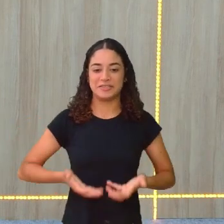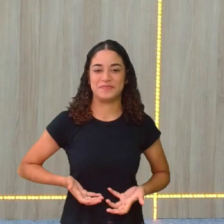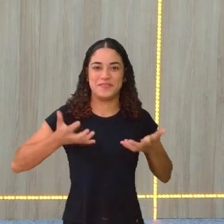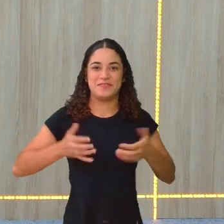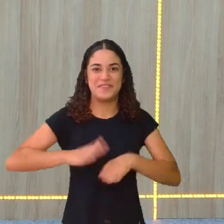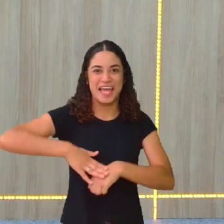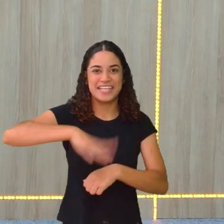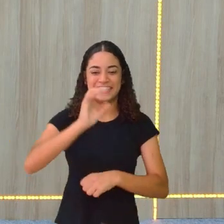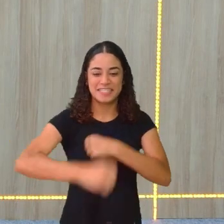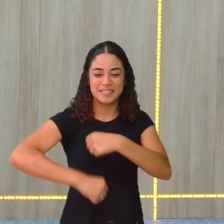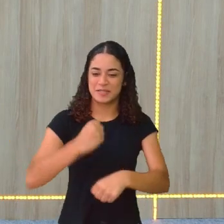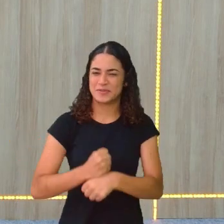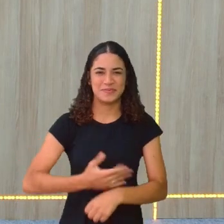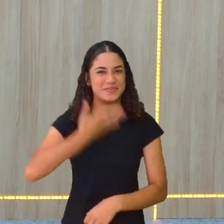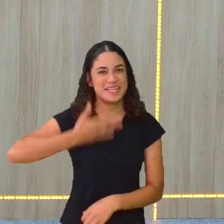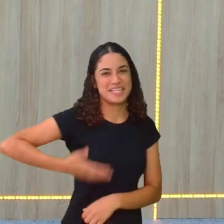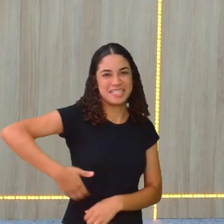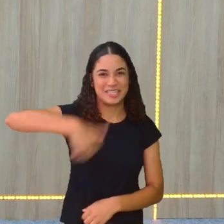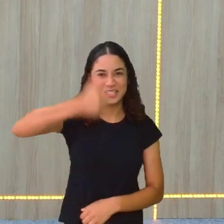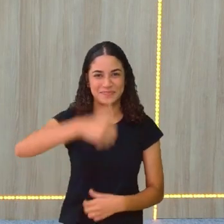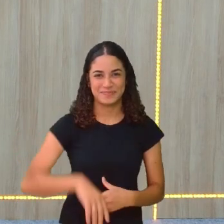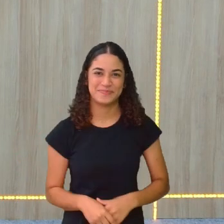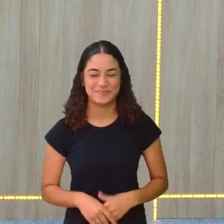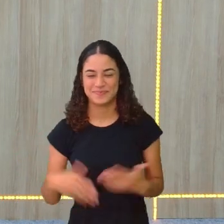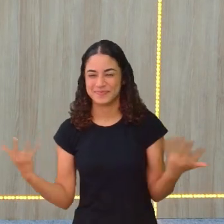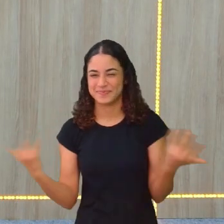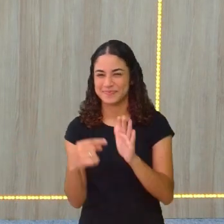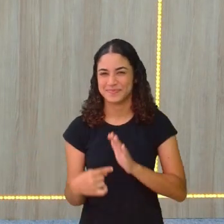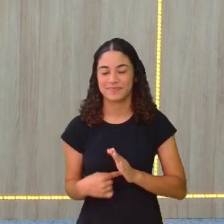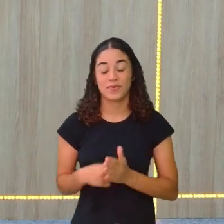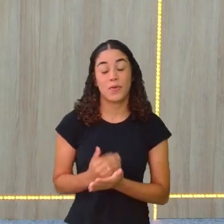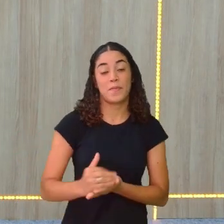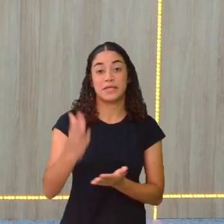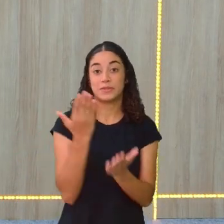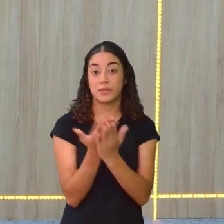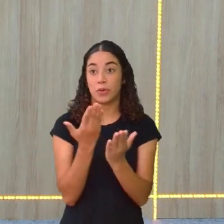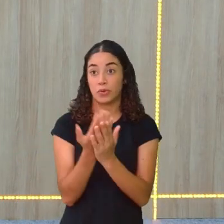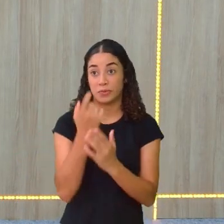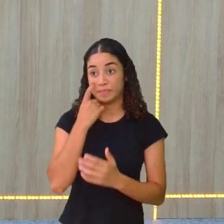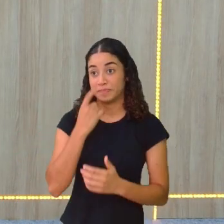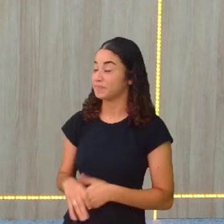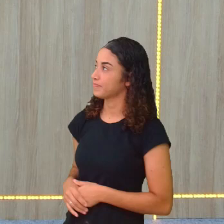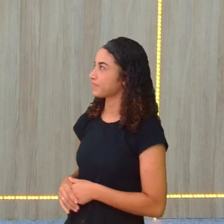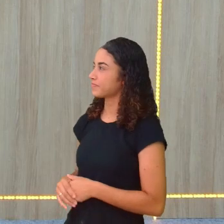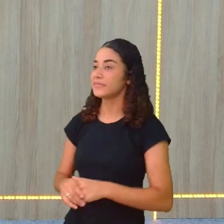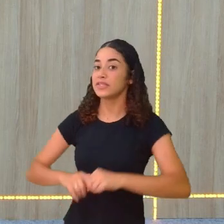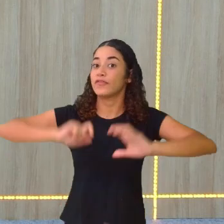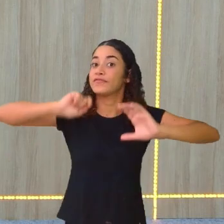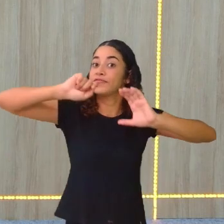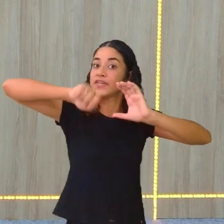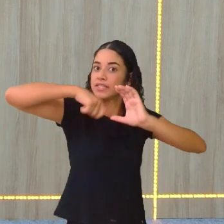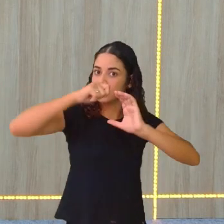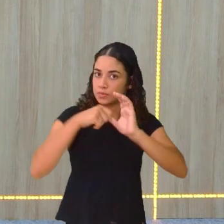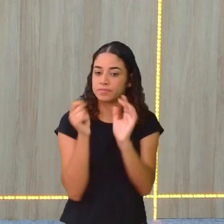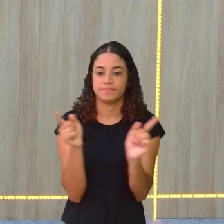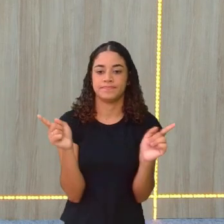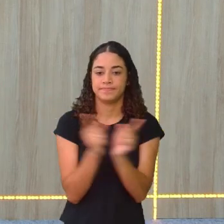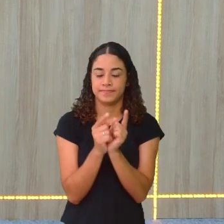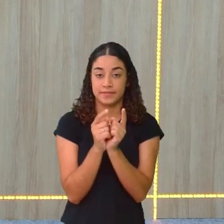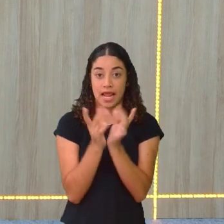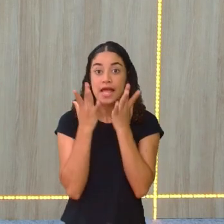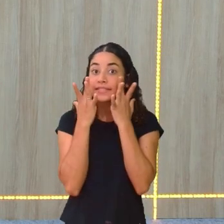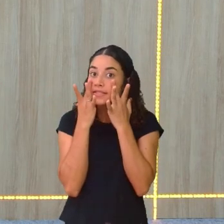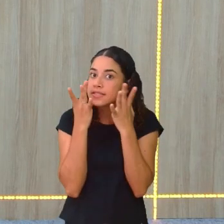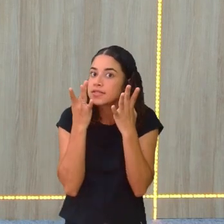com todo o pique do mundo. Mas vamos para a aula, vamos começar assistindo um videozinho curto. Eu quero que vocês